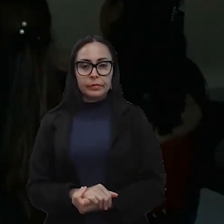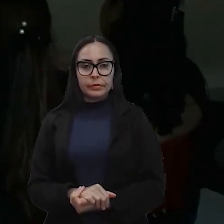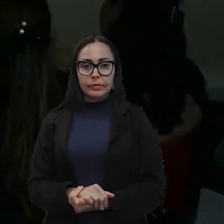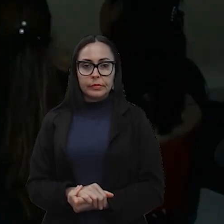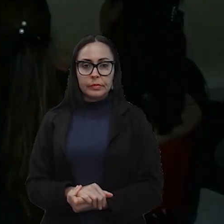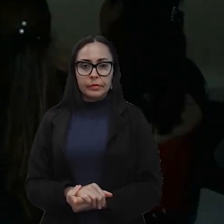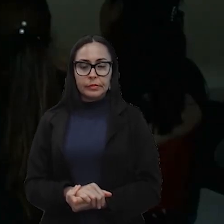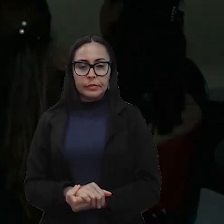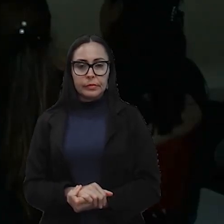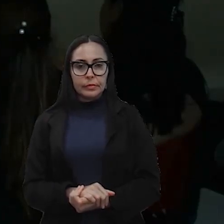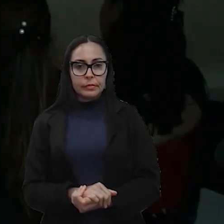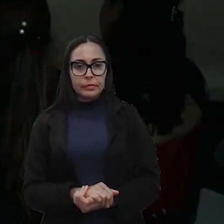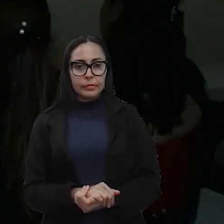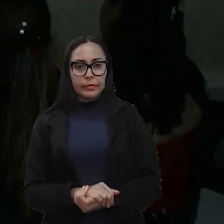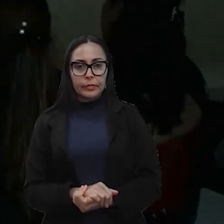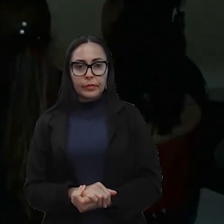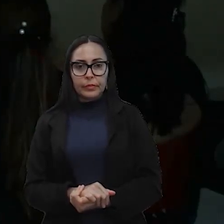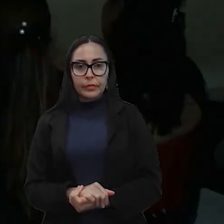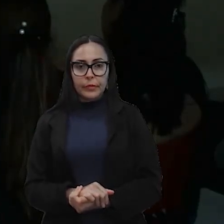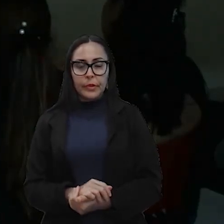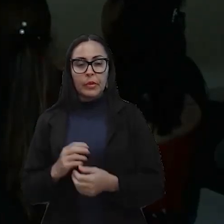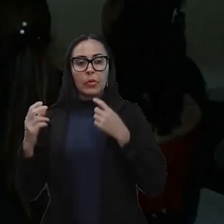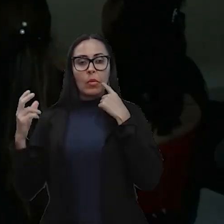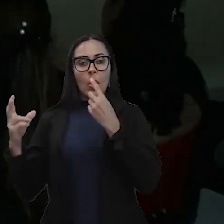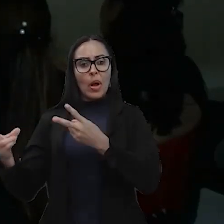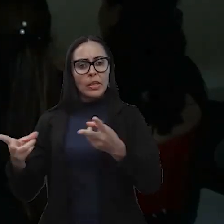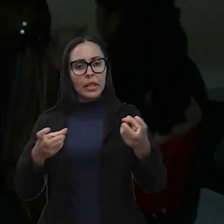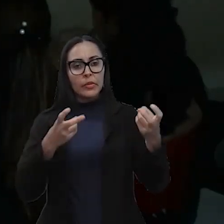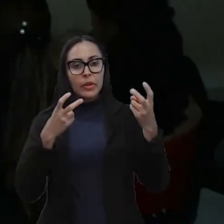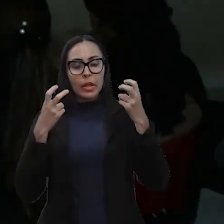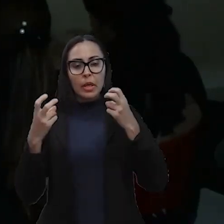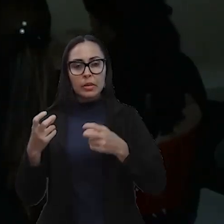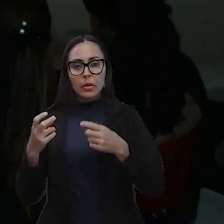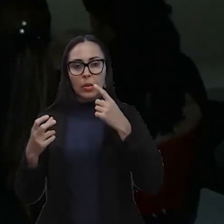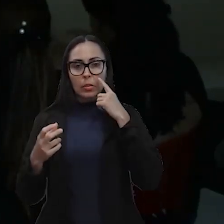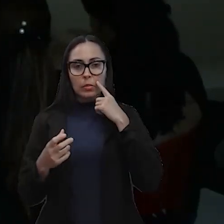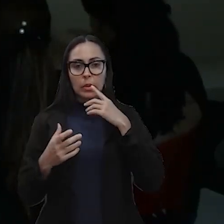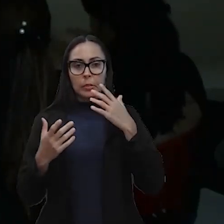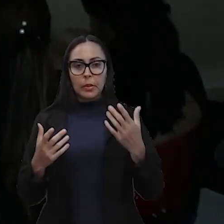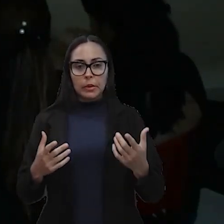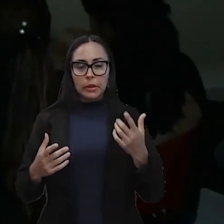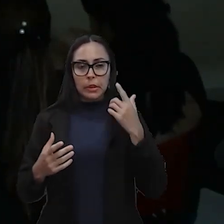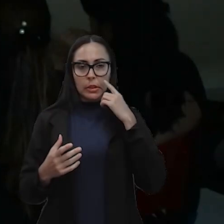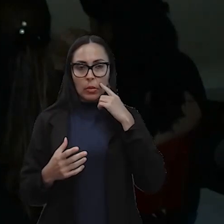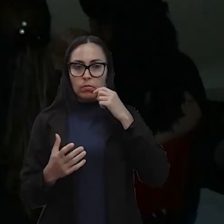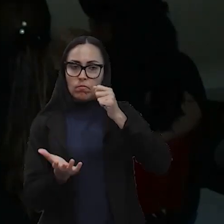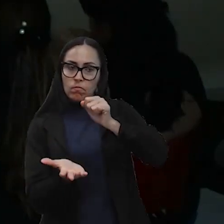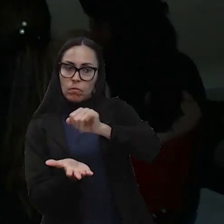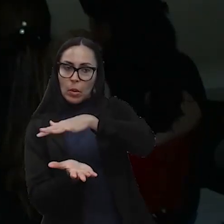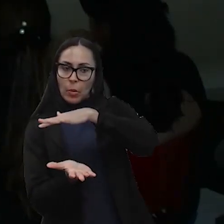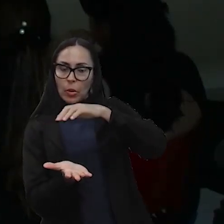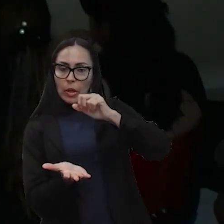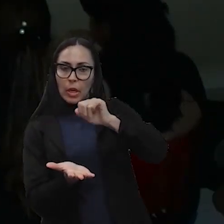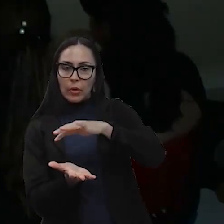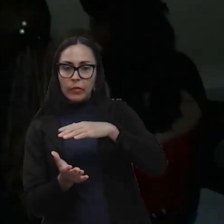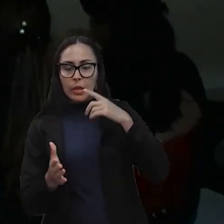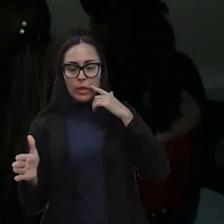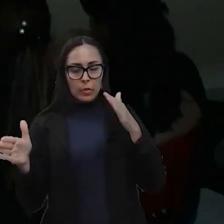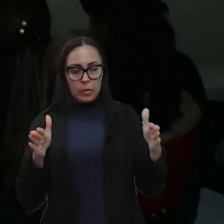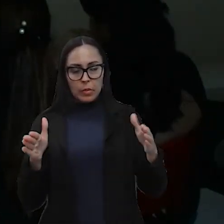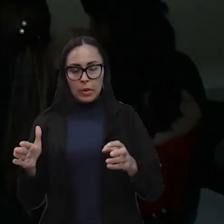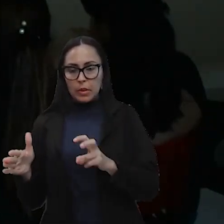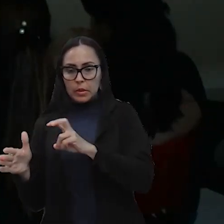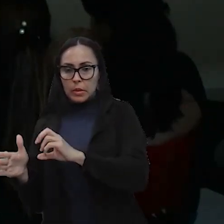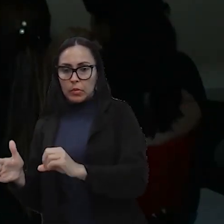Qual a identificação precoce? Padrão ouro aí, mamografia, entre 50 a 69 anos,